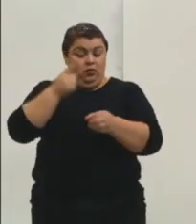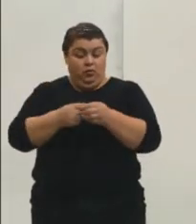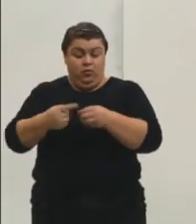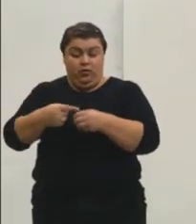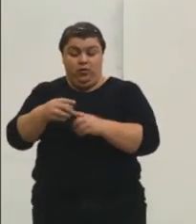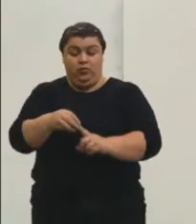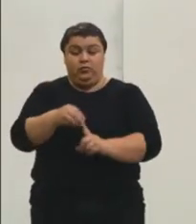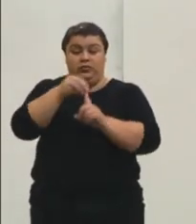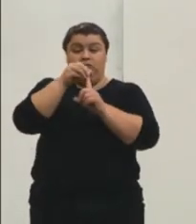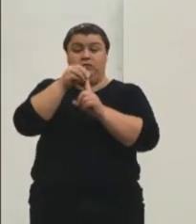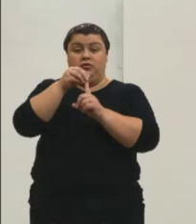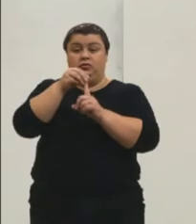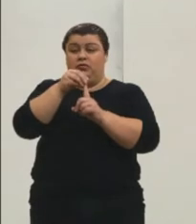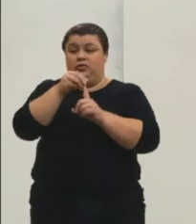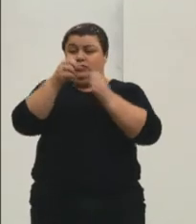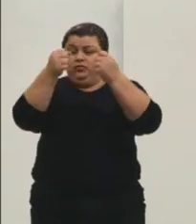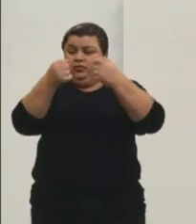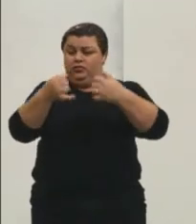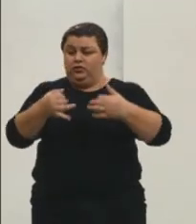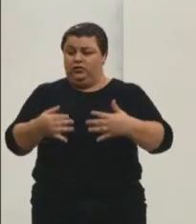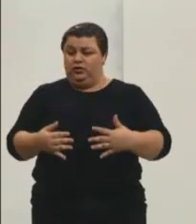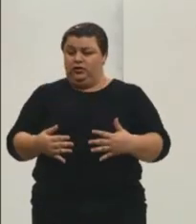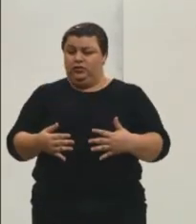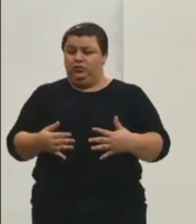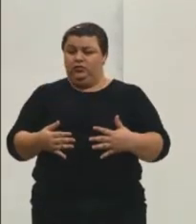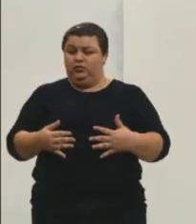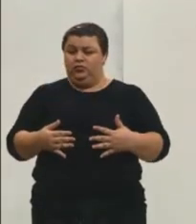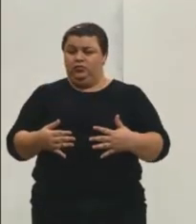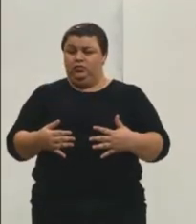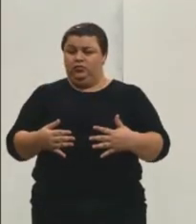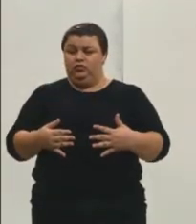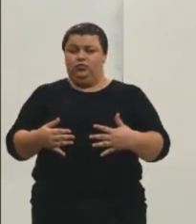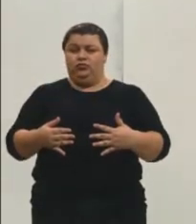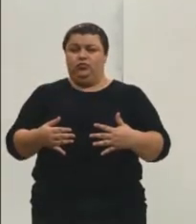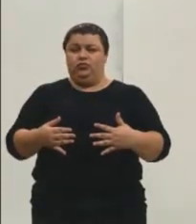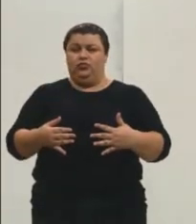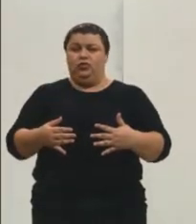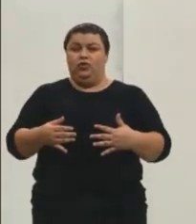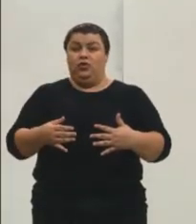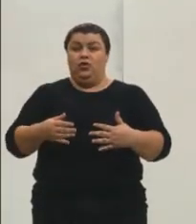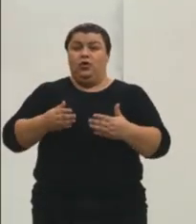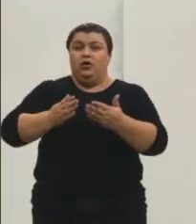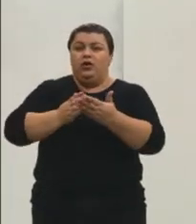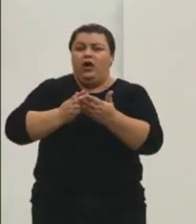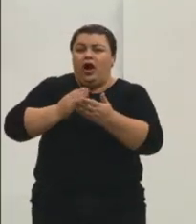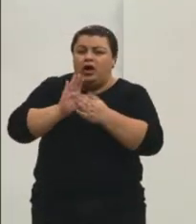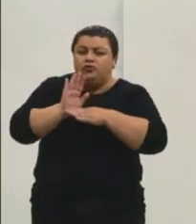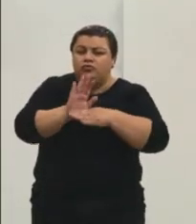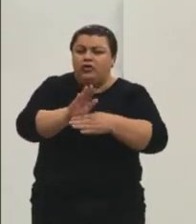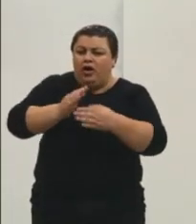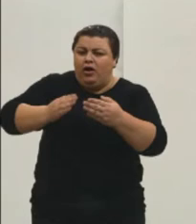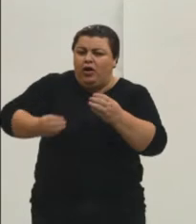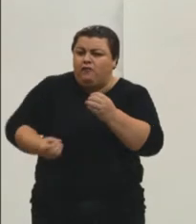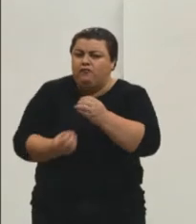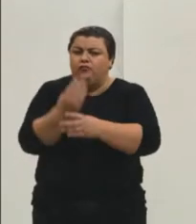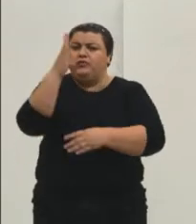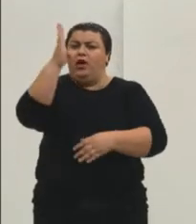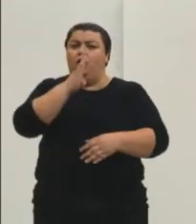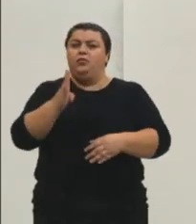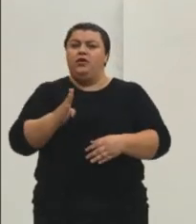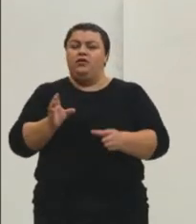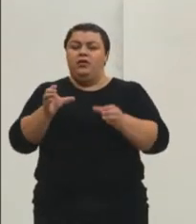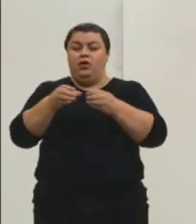eles são narrados são descritos como bom pros como é que ajudaram a fundar o Brasil mas os povos